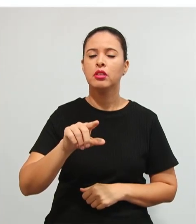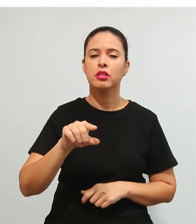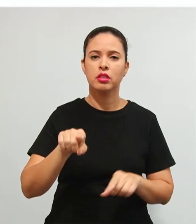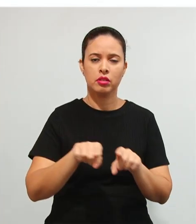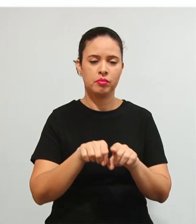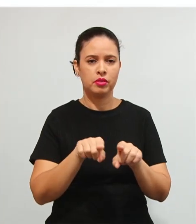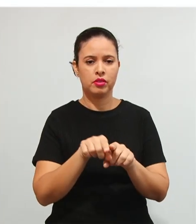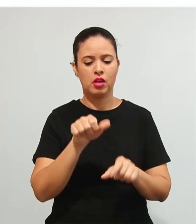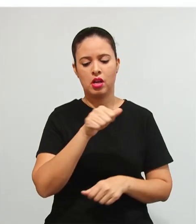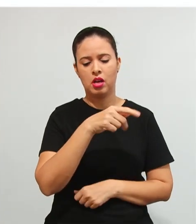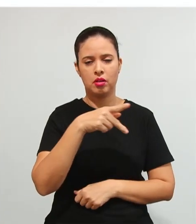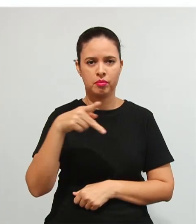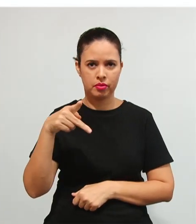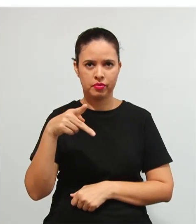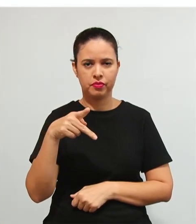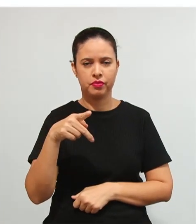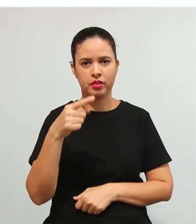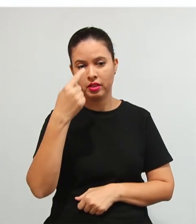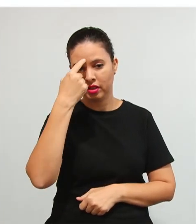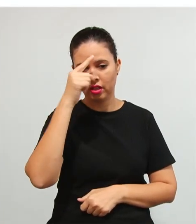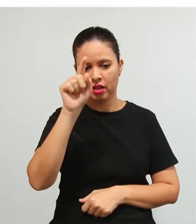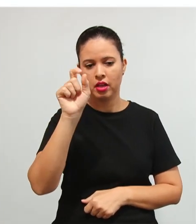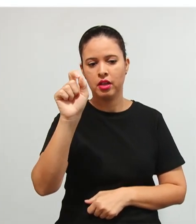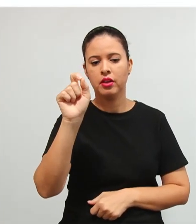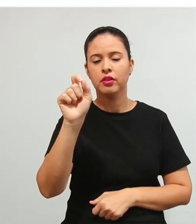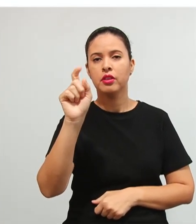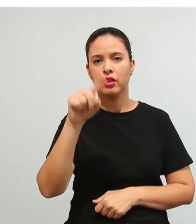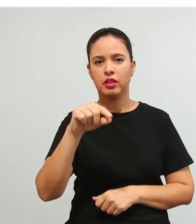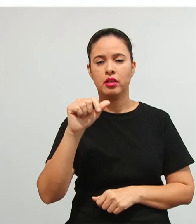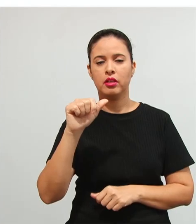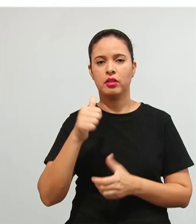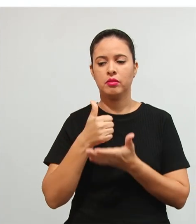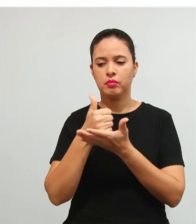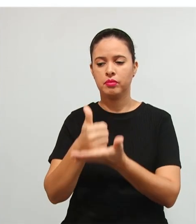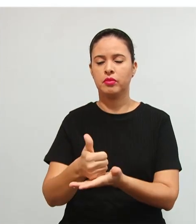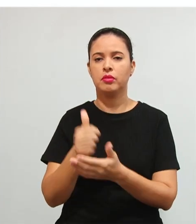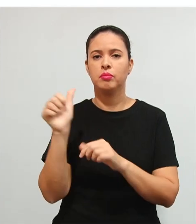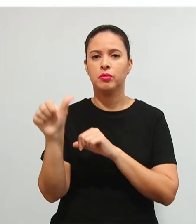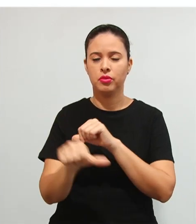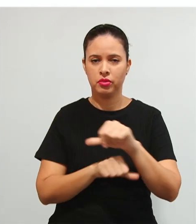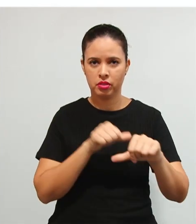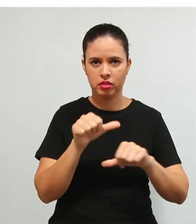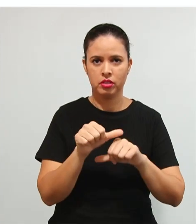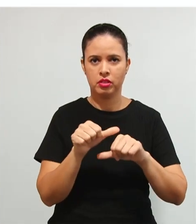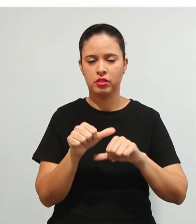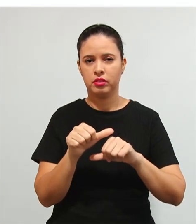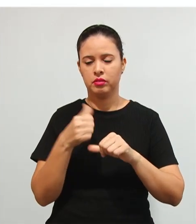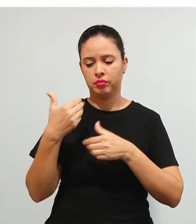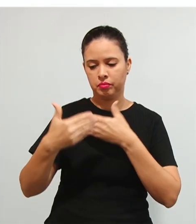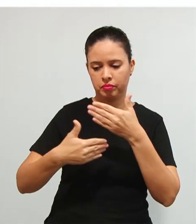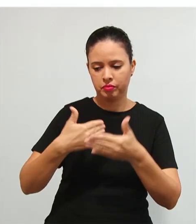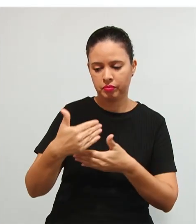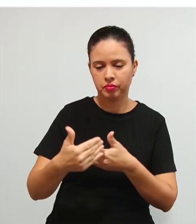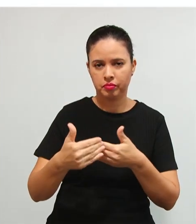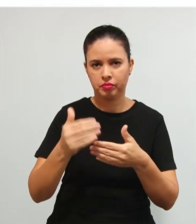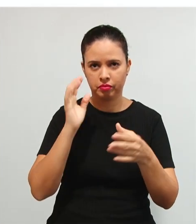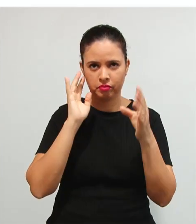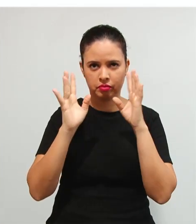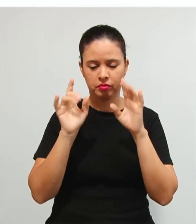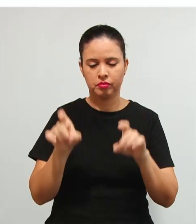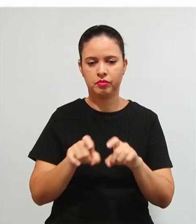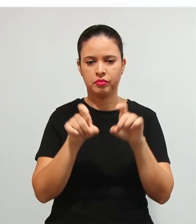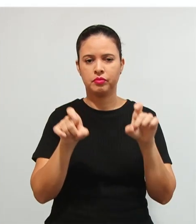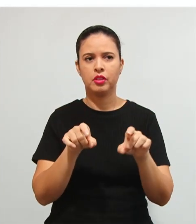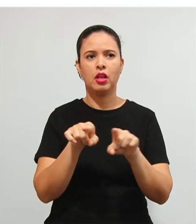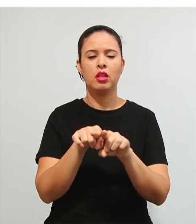um aplicativo. A ideia é para conduzir mudança, entender o processo do pensamento computacional. Ou